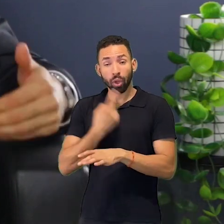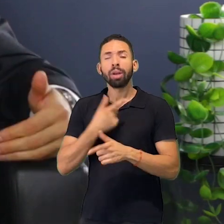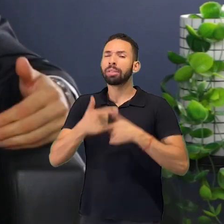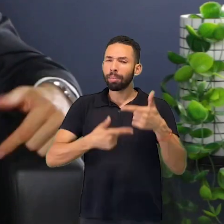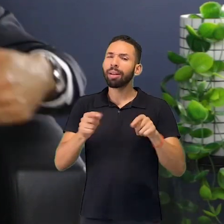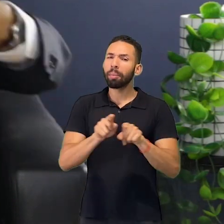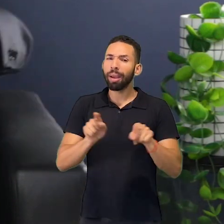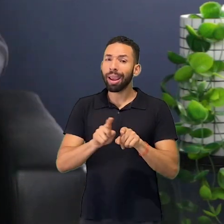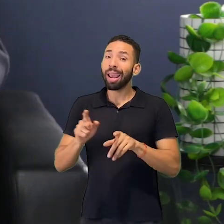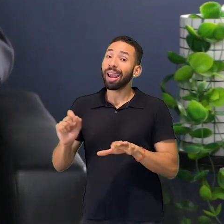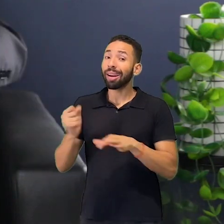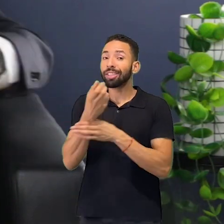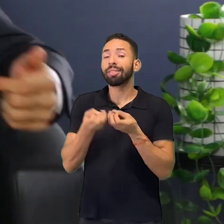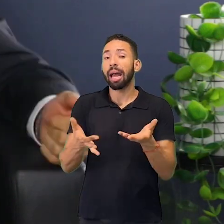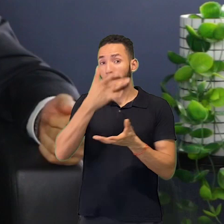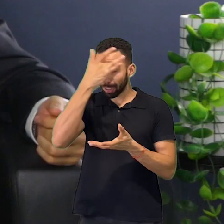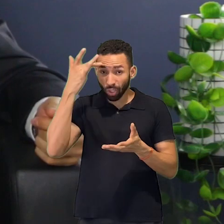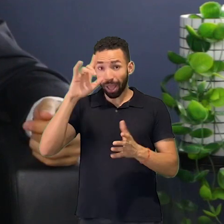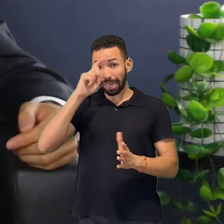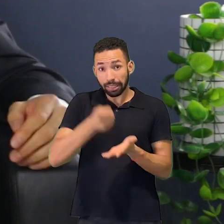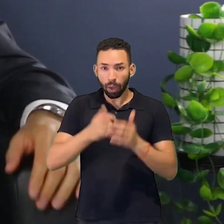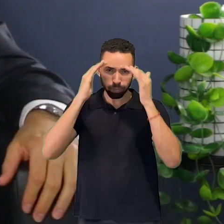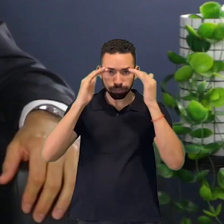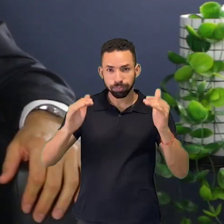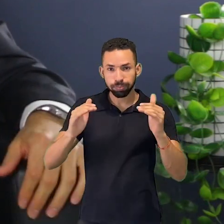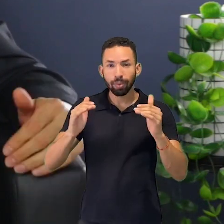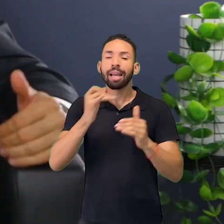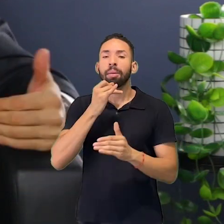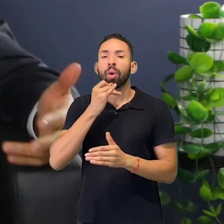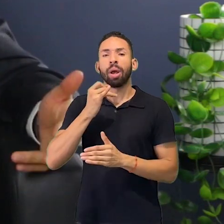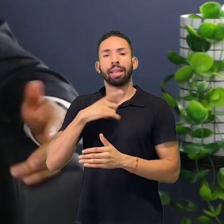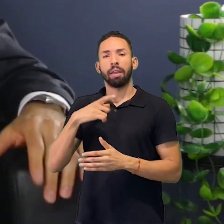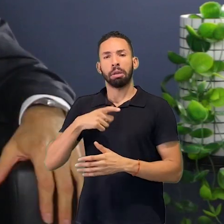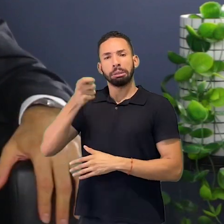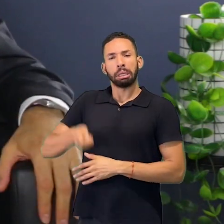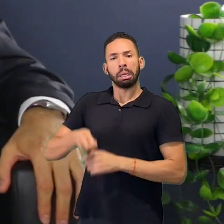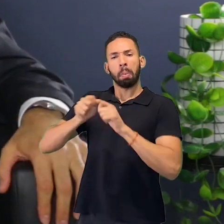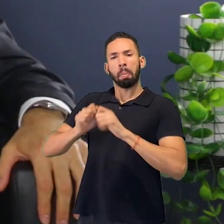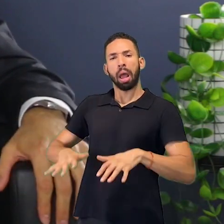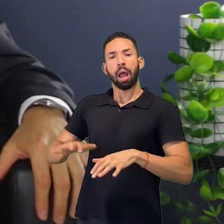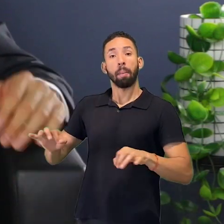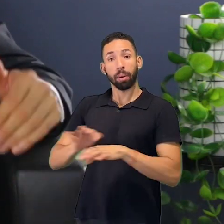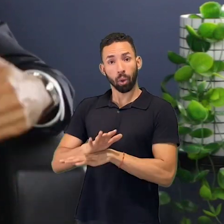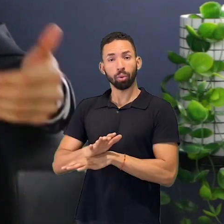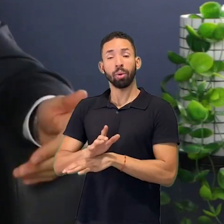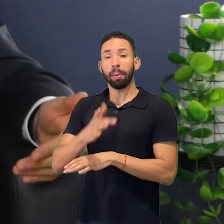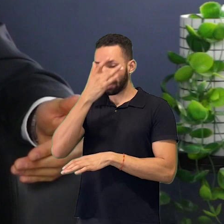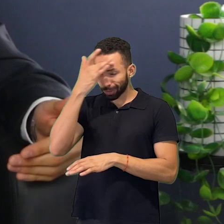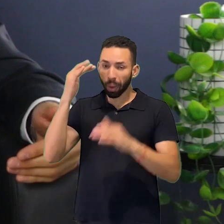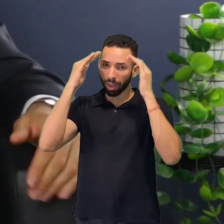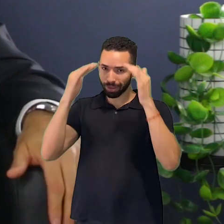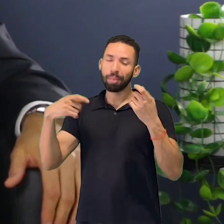também atuamos para garantir que aquela decisão seja cumprida. Então, o que a gente chama de cumprimento de sentença, cumprimento de decisão, ou seja, para